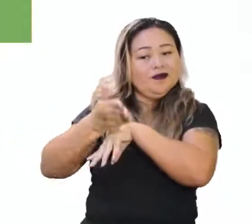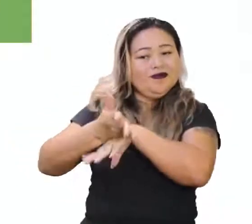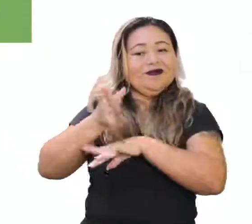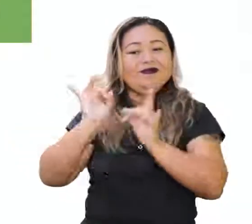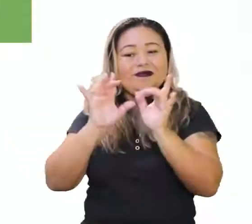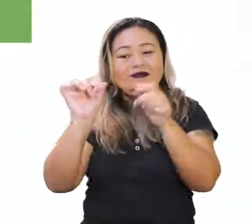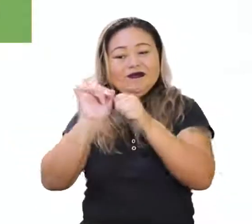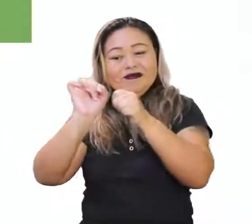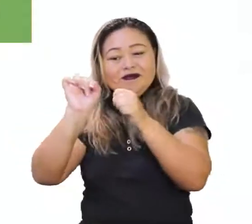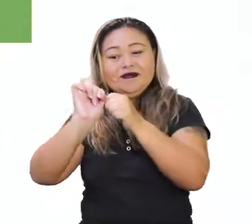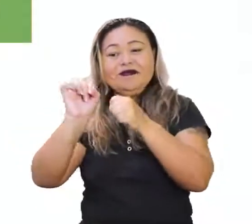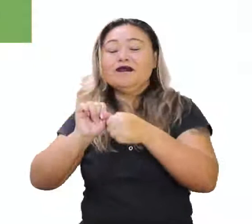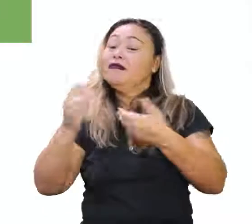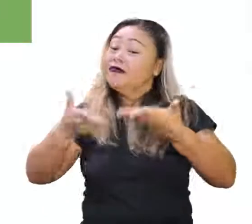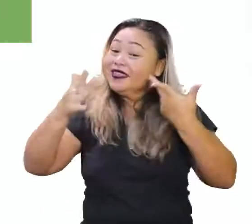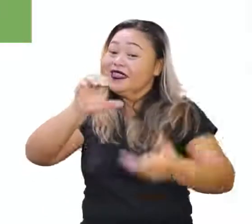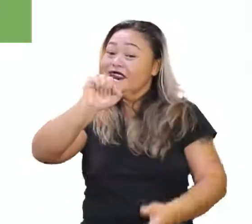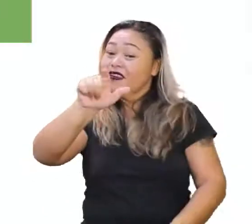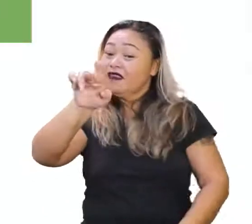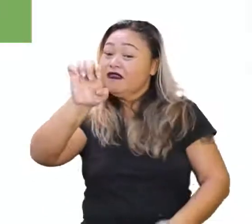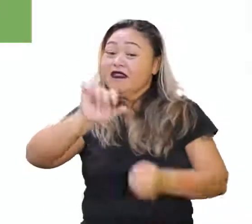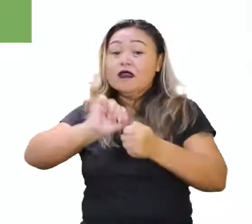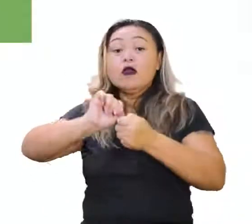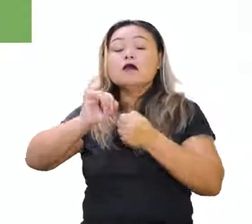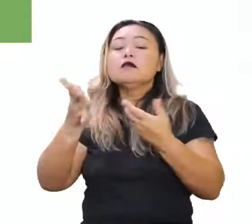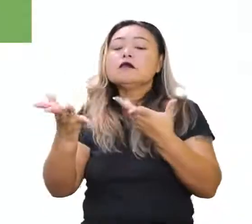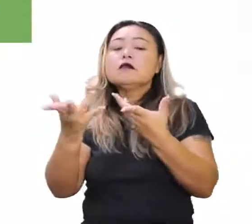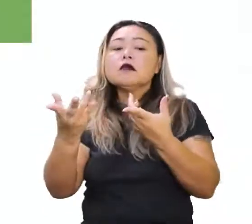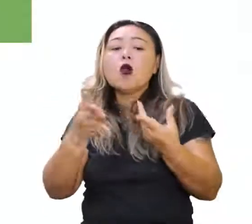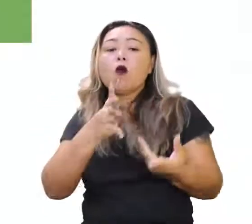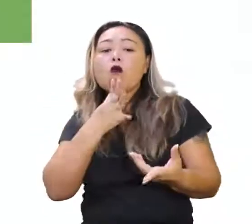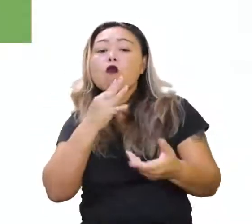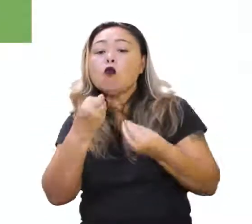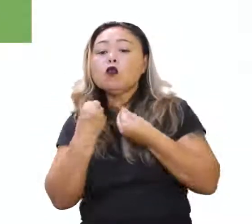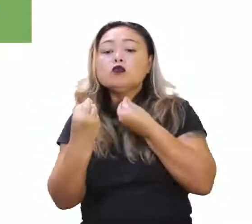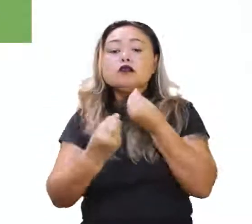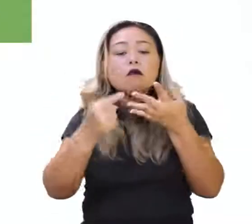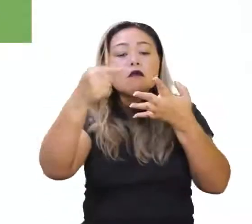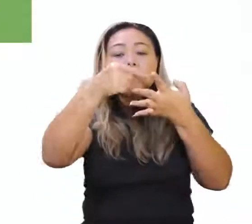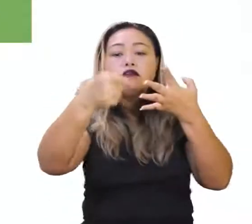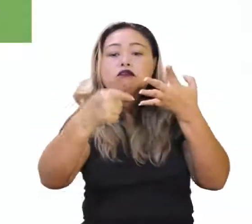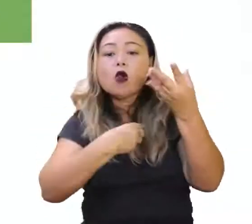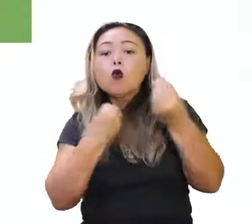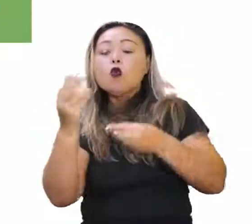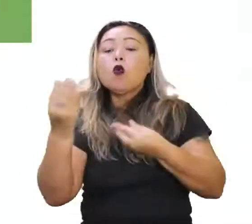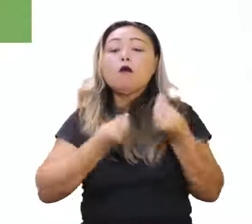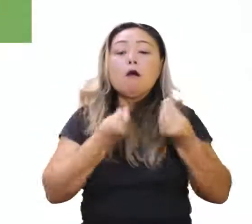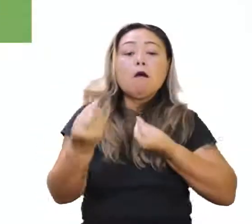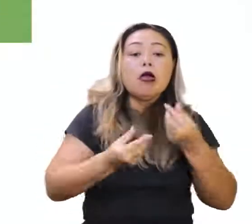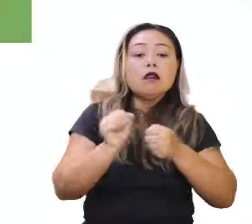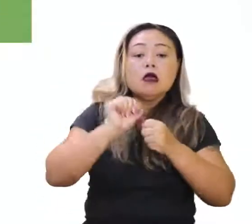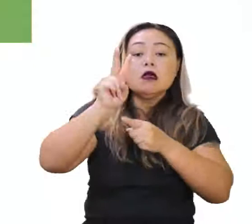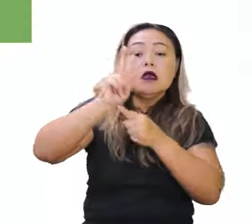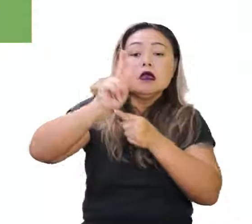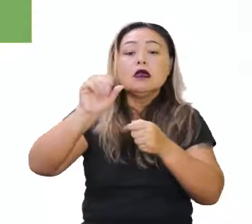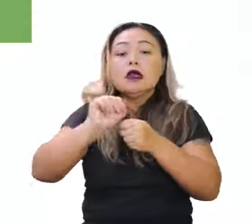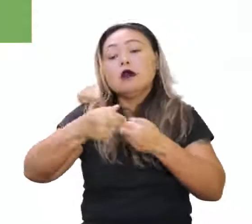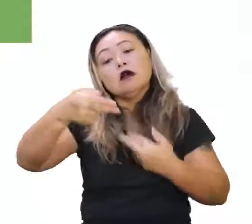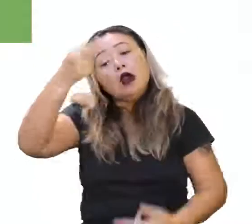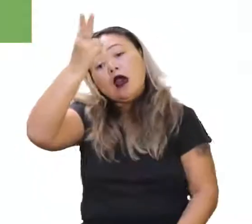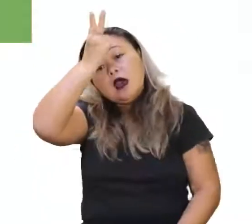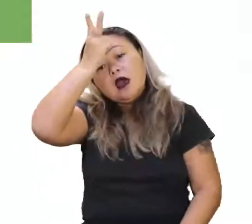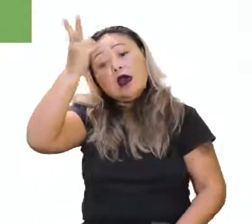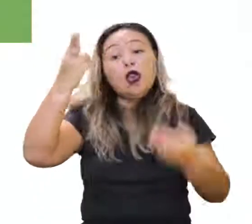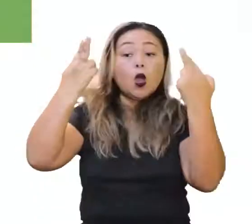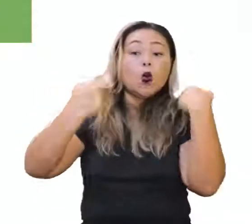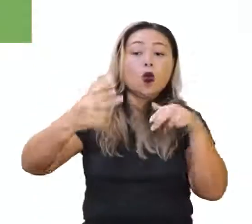participação especial da minha querida Salve Solene, conhecimentos e critérios para o manejo de criação cabras e ovelhas. Sempre na